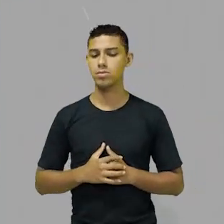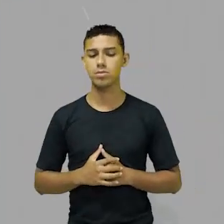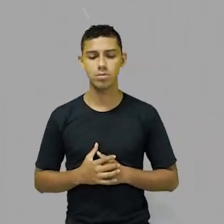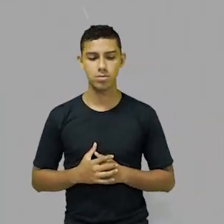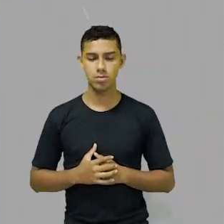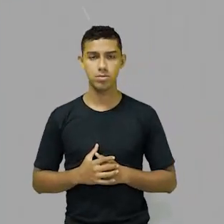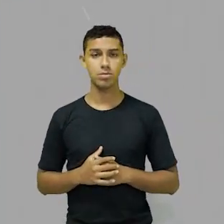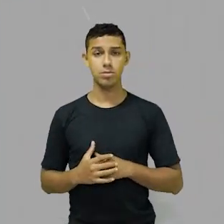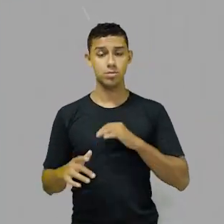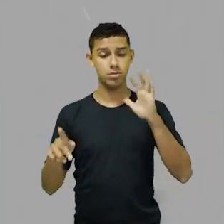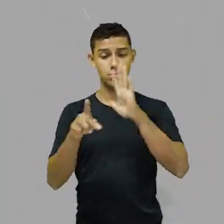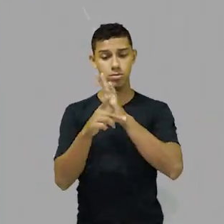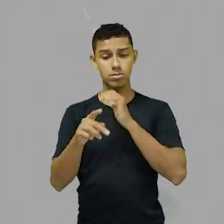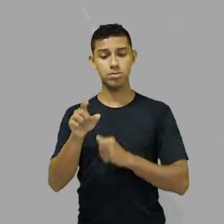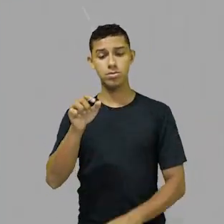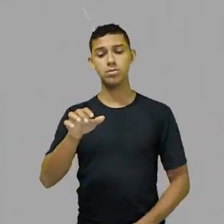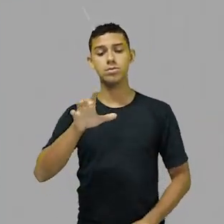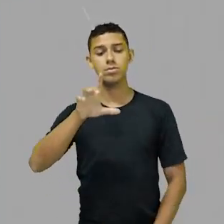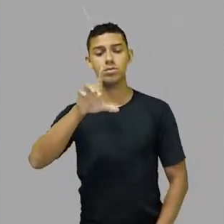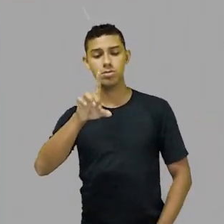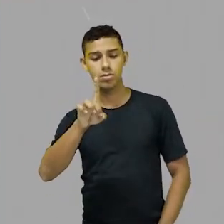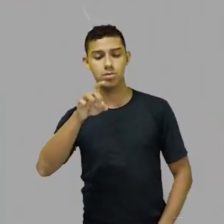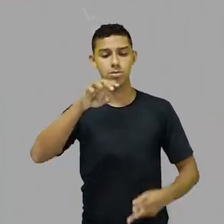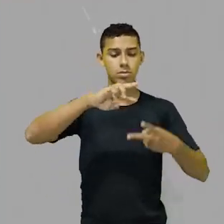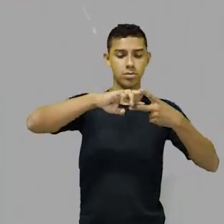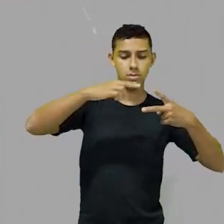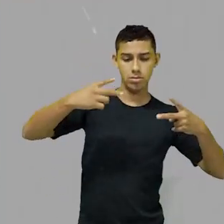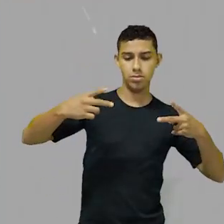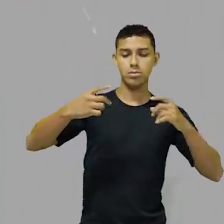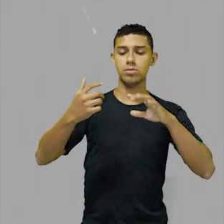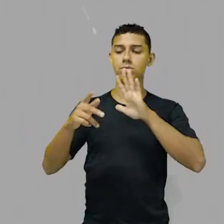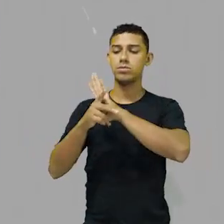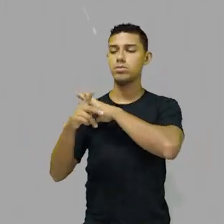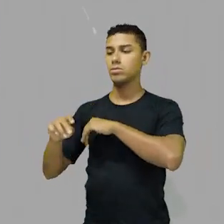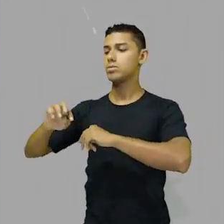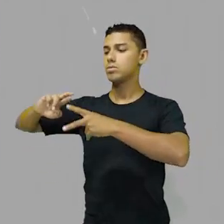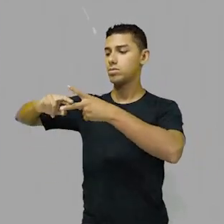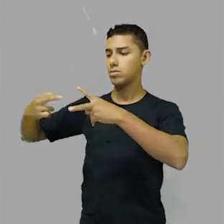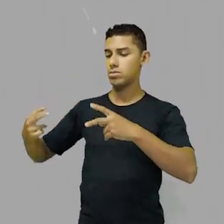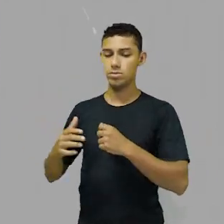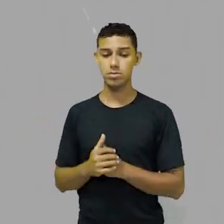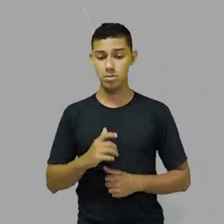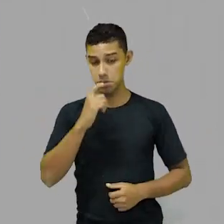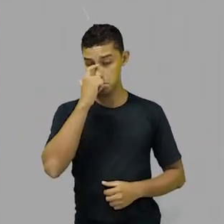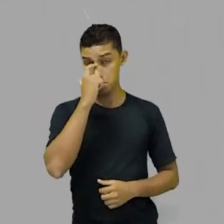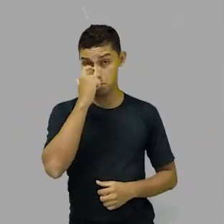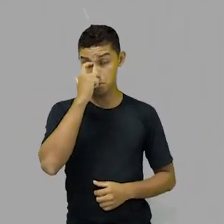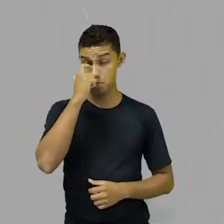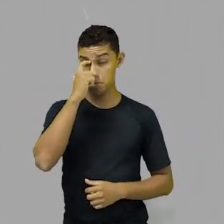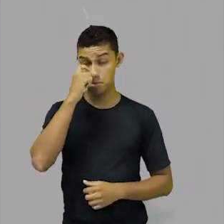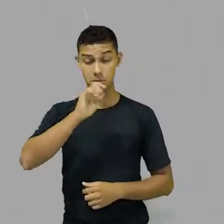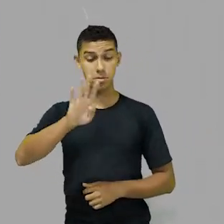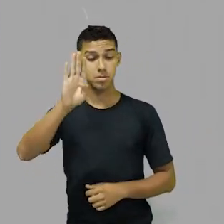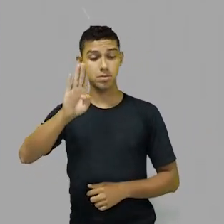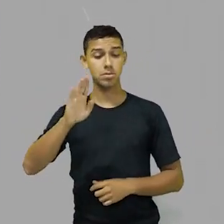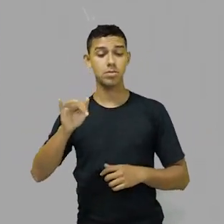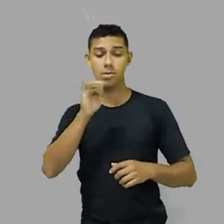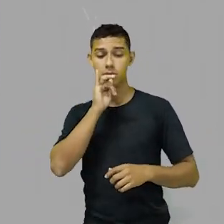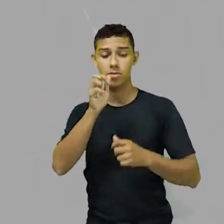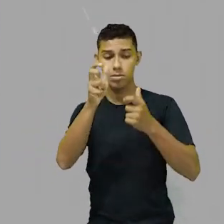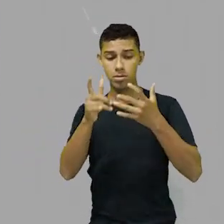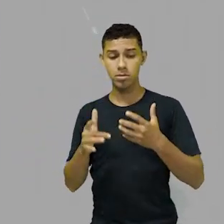exclusiva, ela pertence tanto ao DNA quanto ao RNA. A letra B, ela diz que A